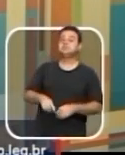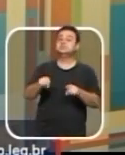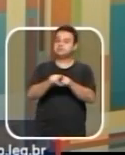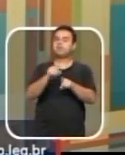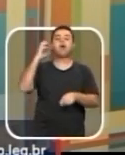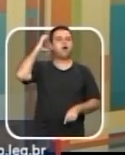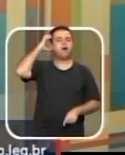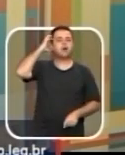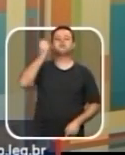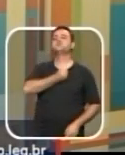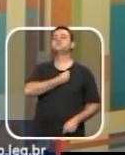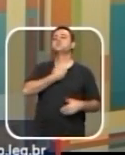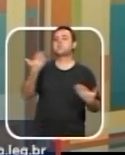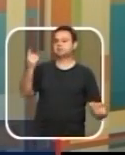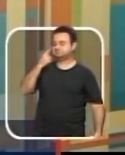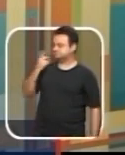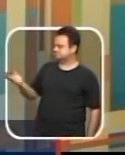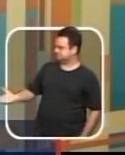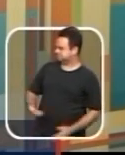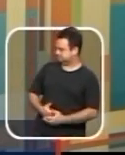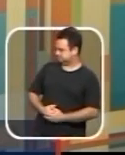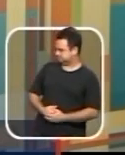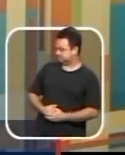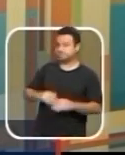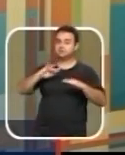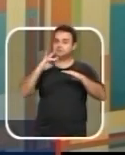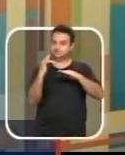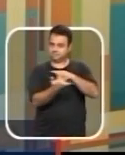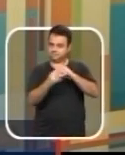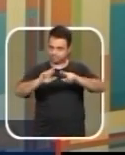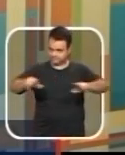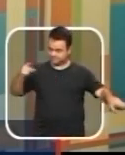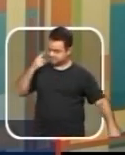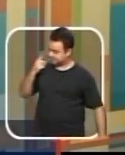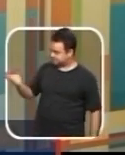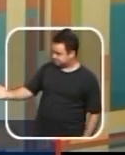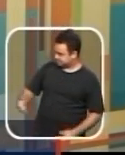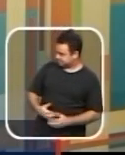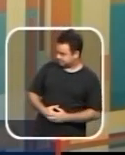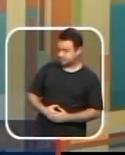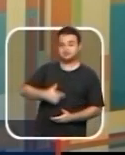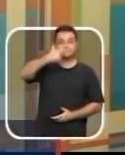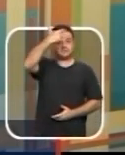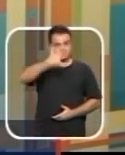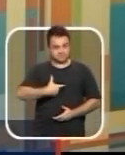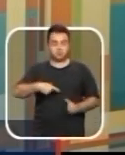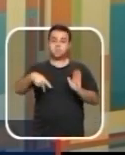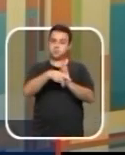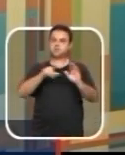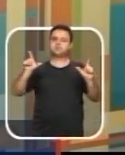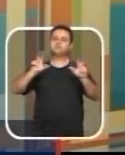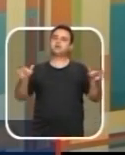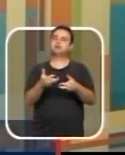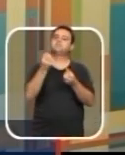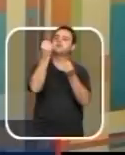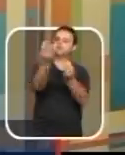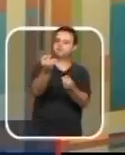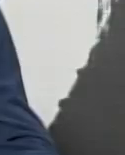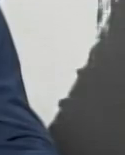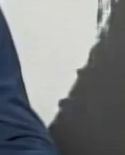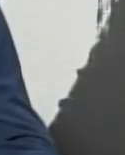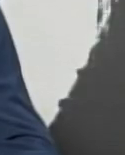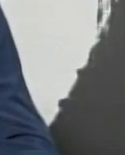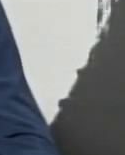Educativa 106,7 FM e pelas redes sociais da Câmara Municipal. Ariana Pereira para a TV Câmara, o canal do